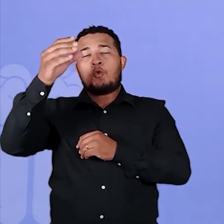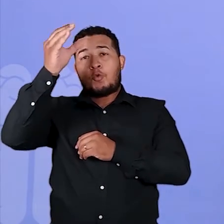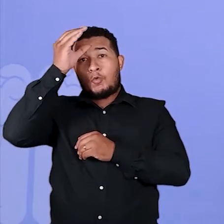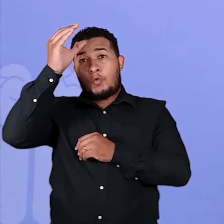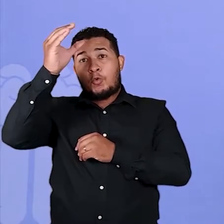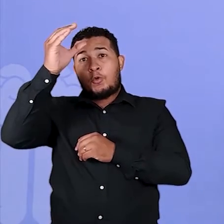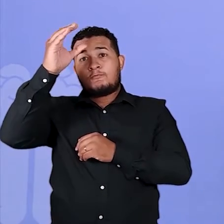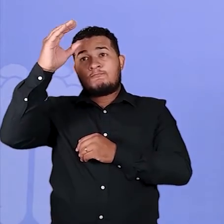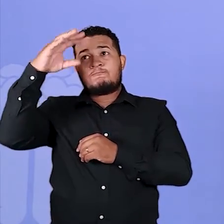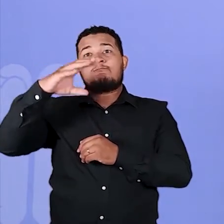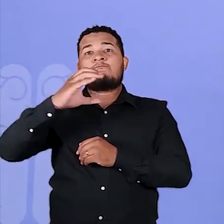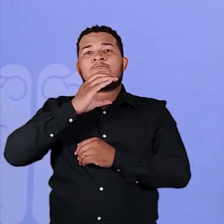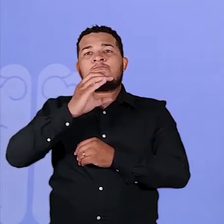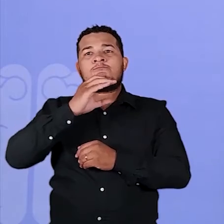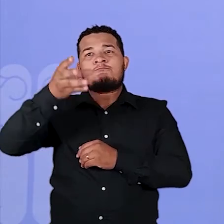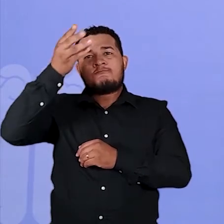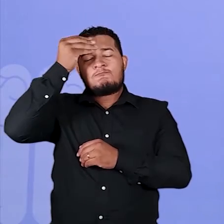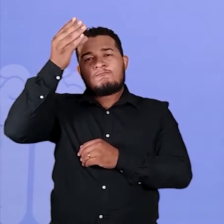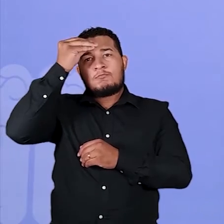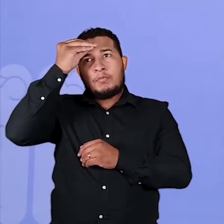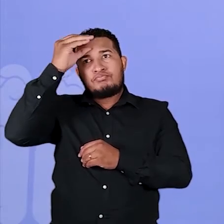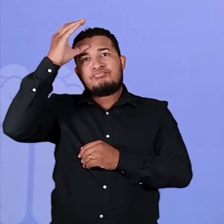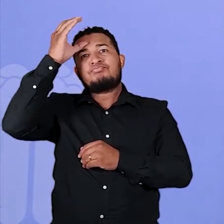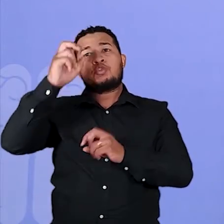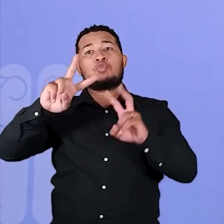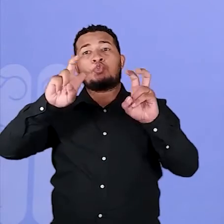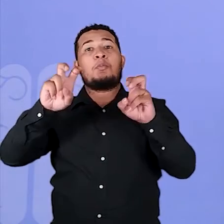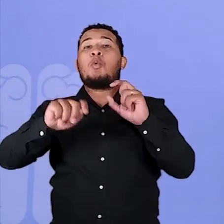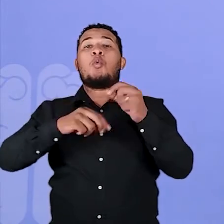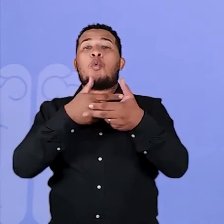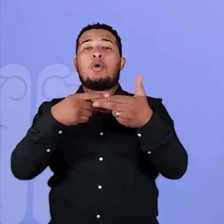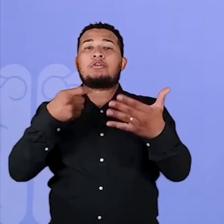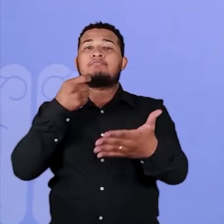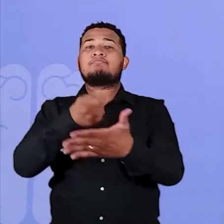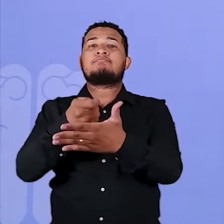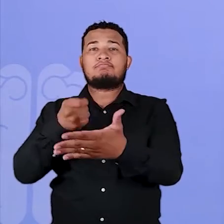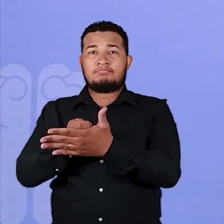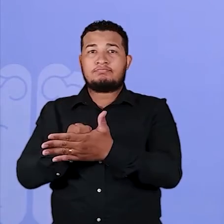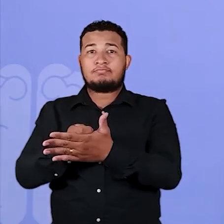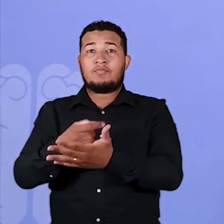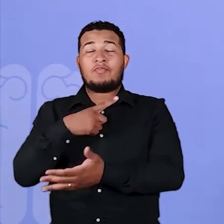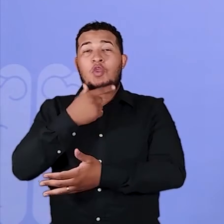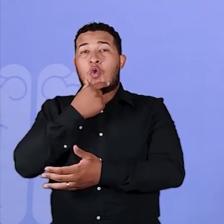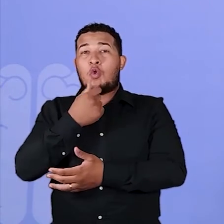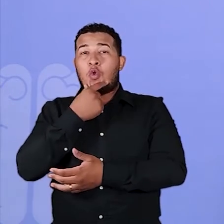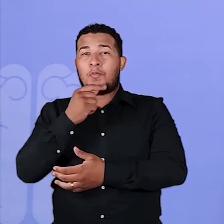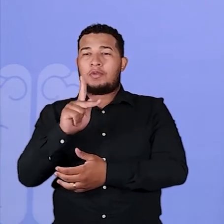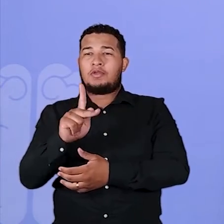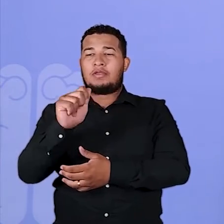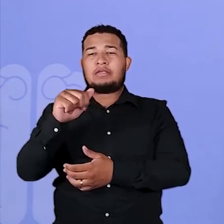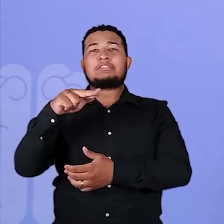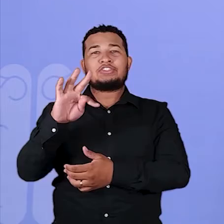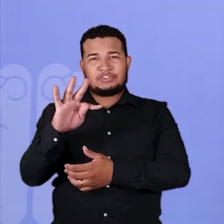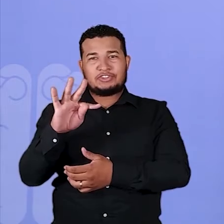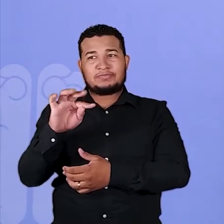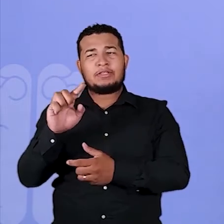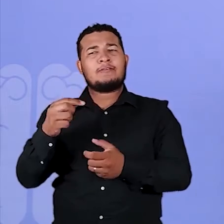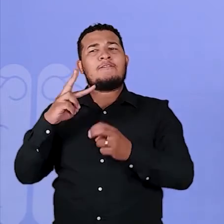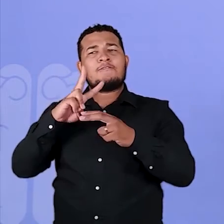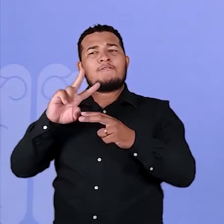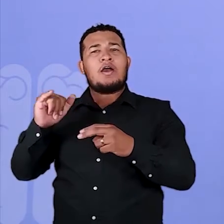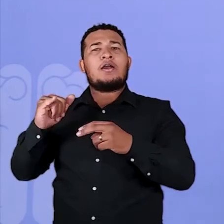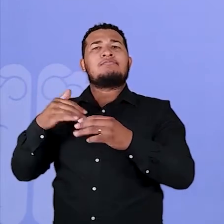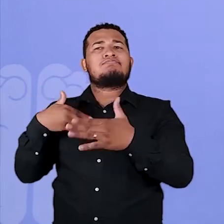dever. E existe um filósofo alemão, chamado Immanuel Kant, que vai desenvolver